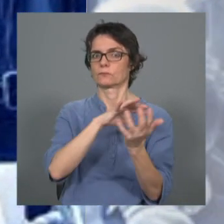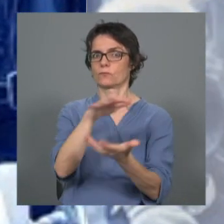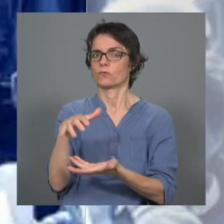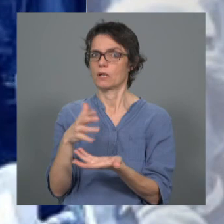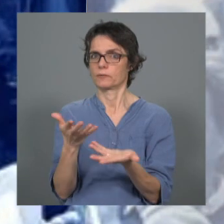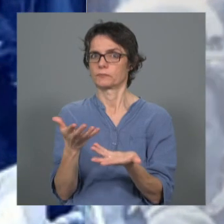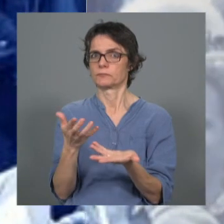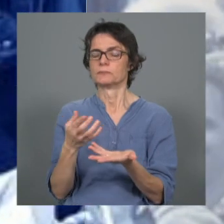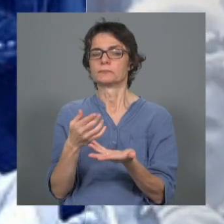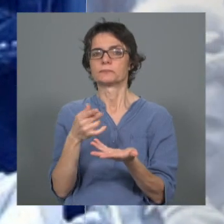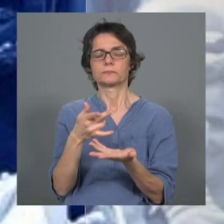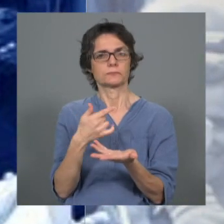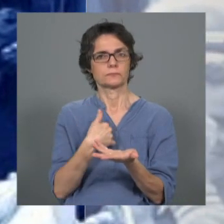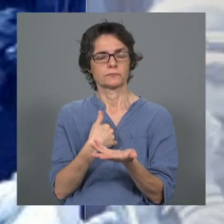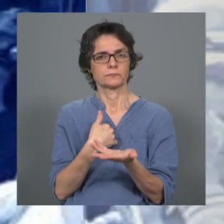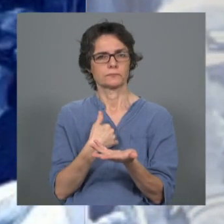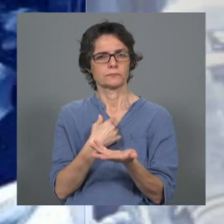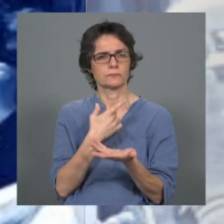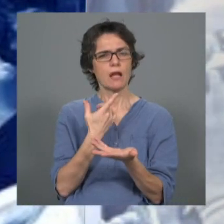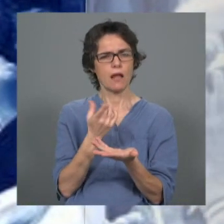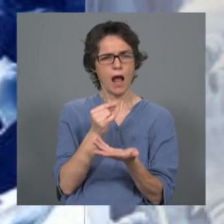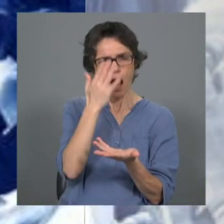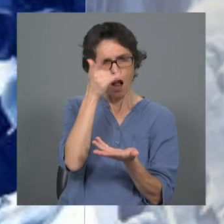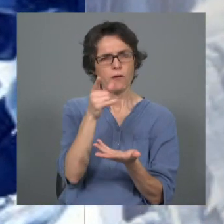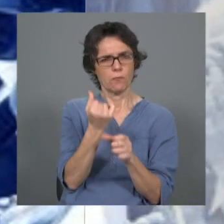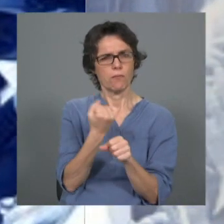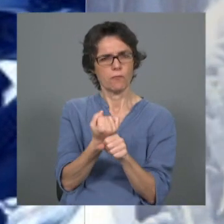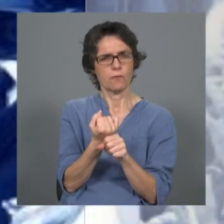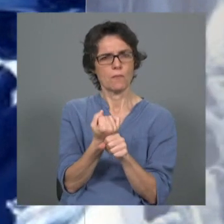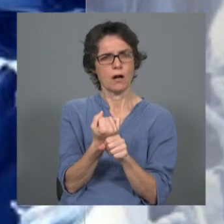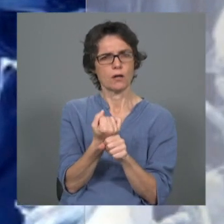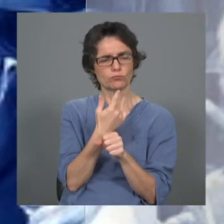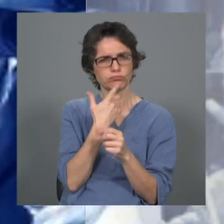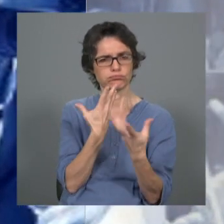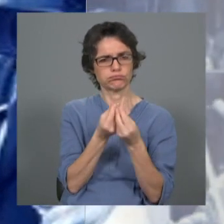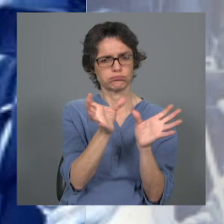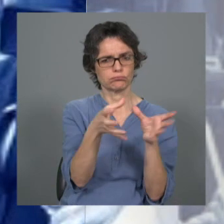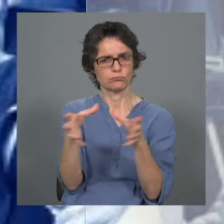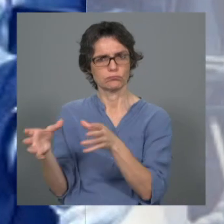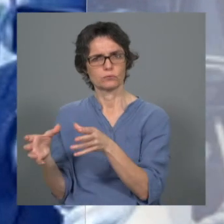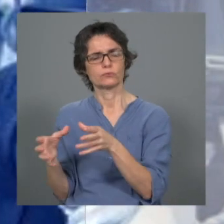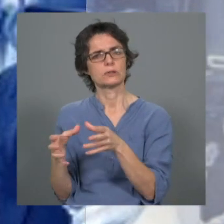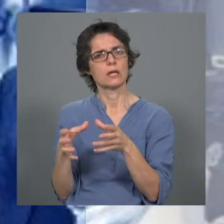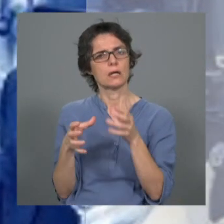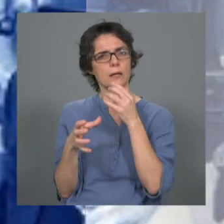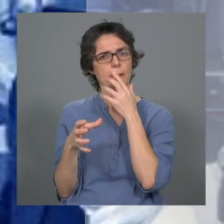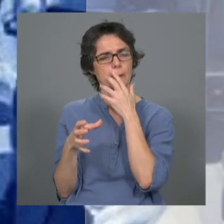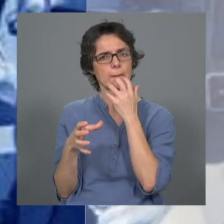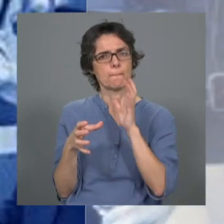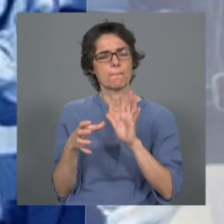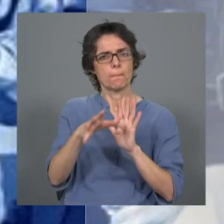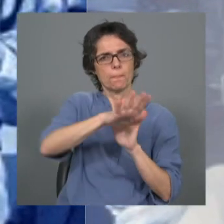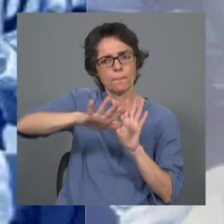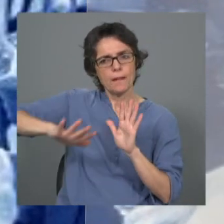também trabalhadas de forma muito frutuosa, digamos, com as comunidades cristãs em diferentes zonas da